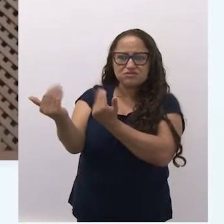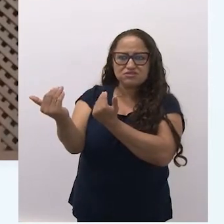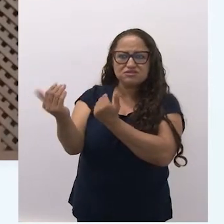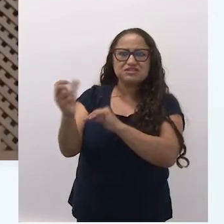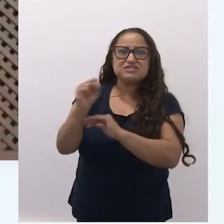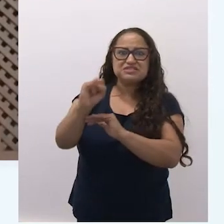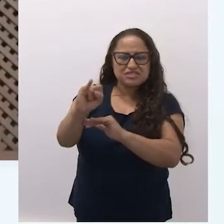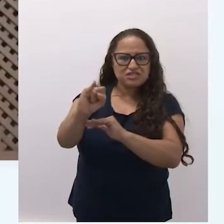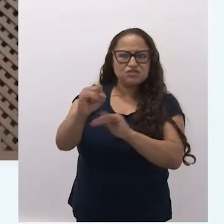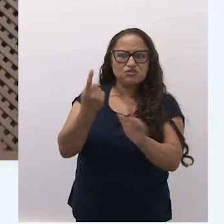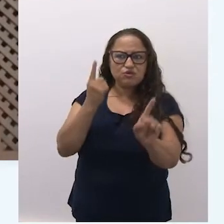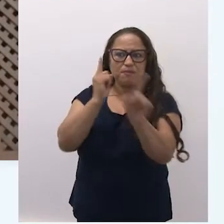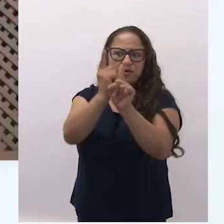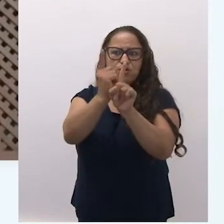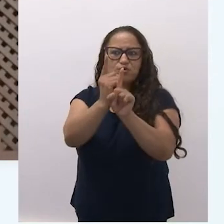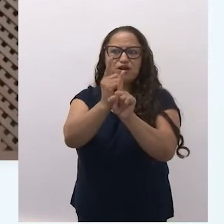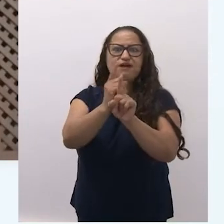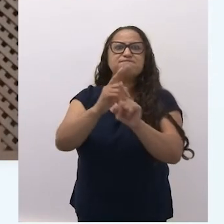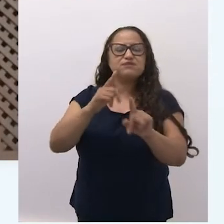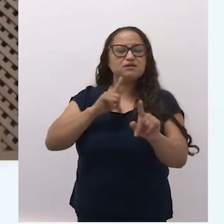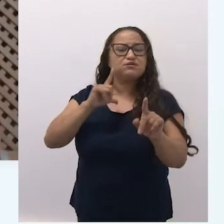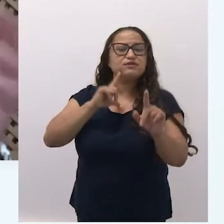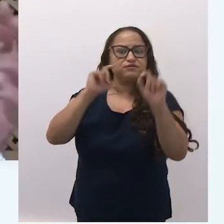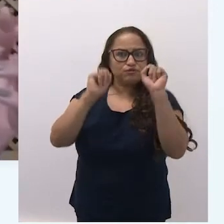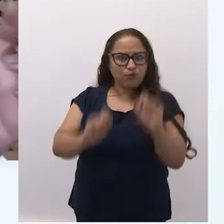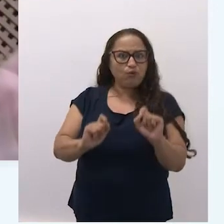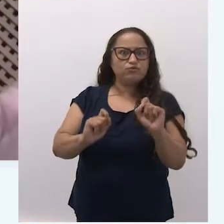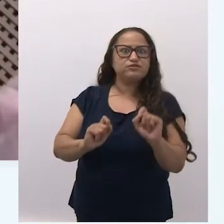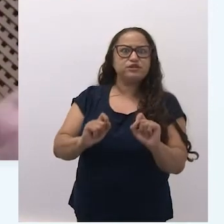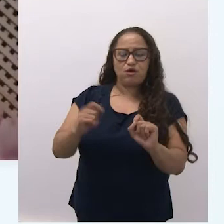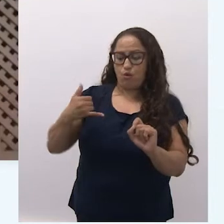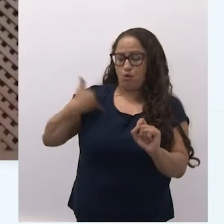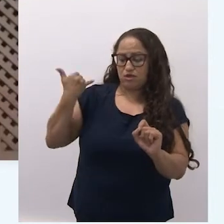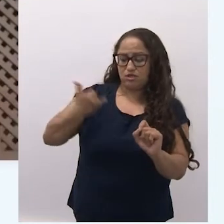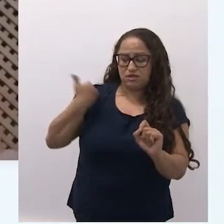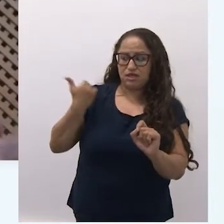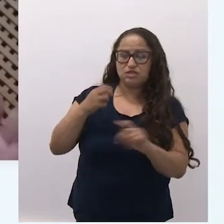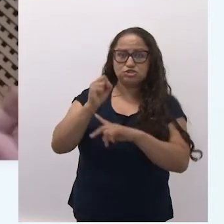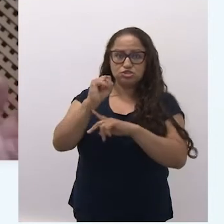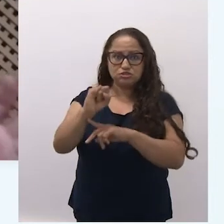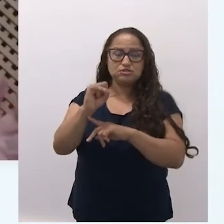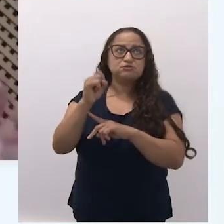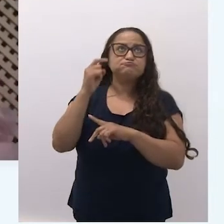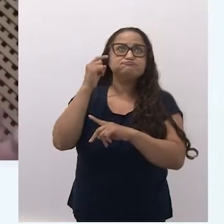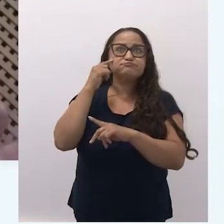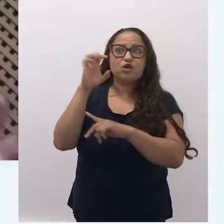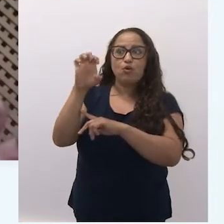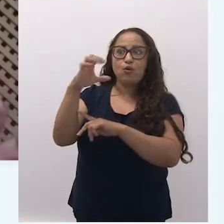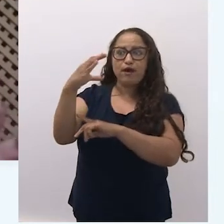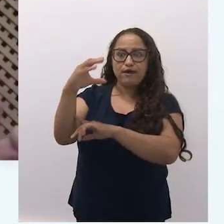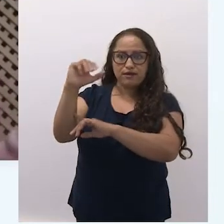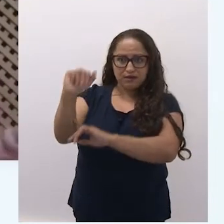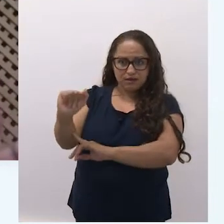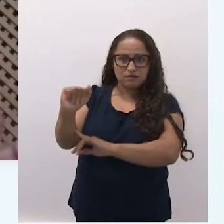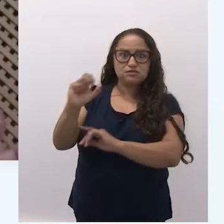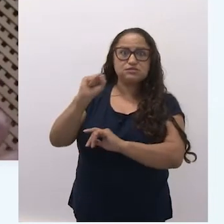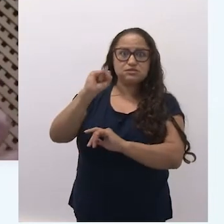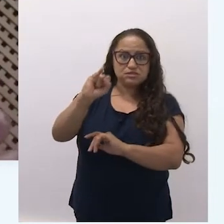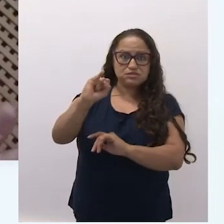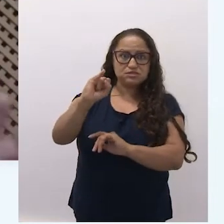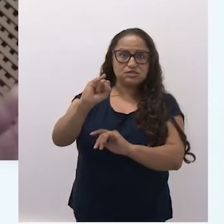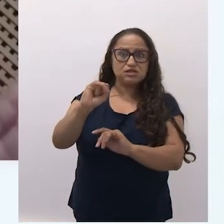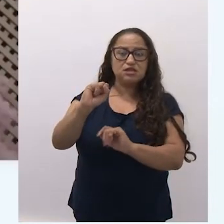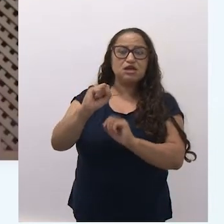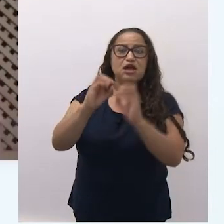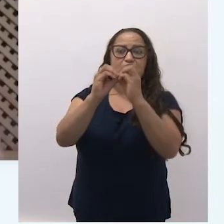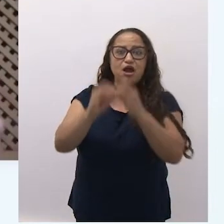ECA, a gente encontra uma determinada idade. Se nós pensarmos, né, na Organização Mundial da Saúde, tem uma